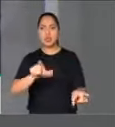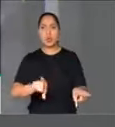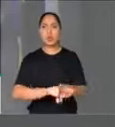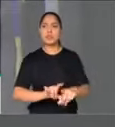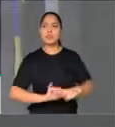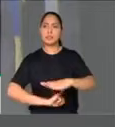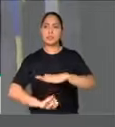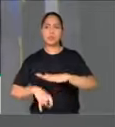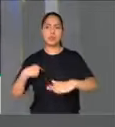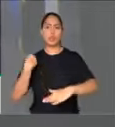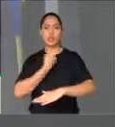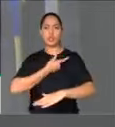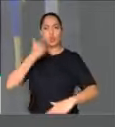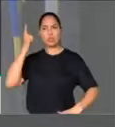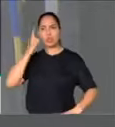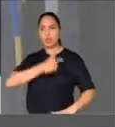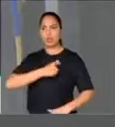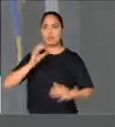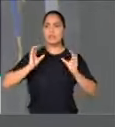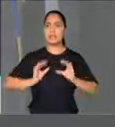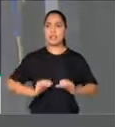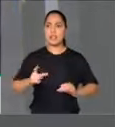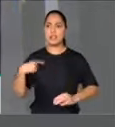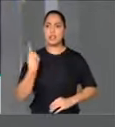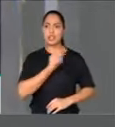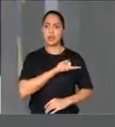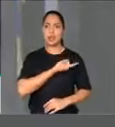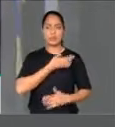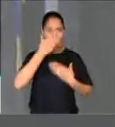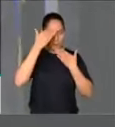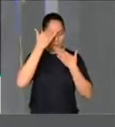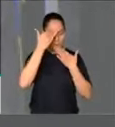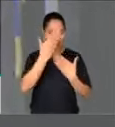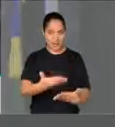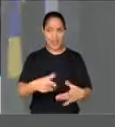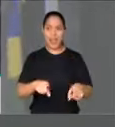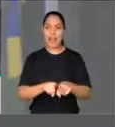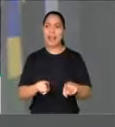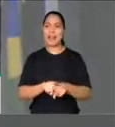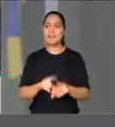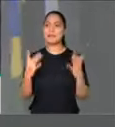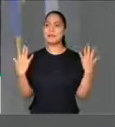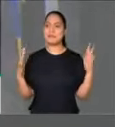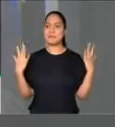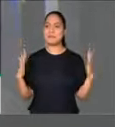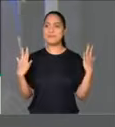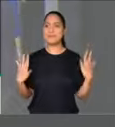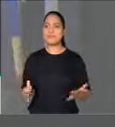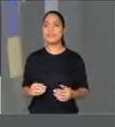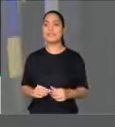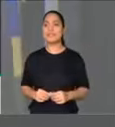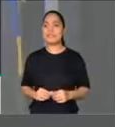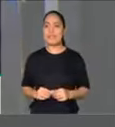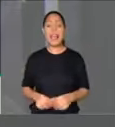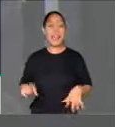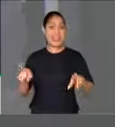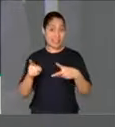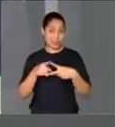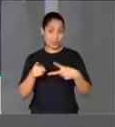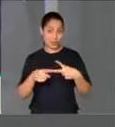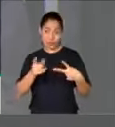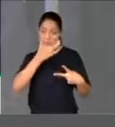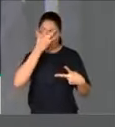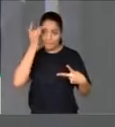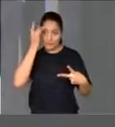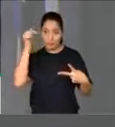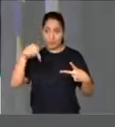ajudaram a conquistar a nossa cidadania. Parabéns e obrigado, Maria Berenice Dias. Duas pessoas que